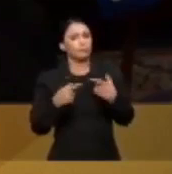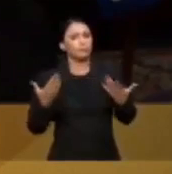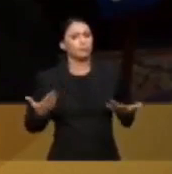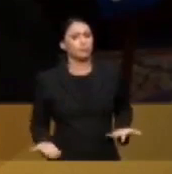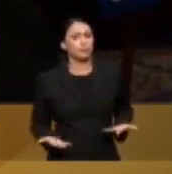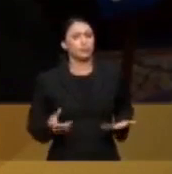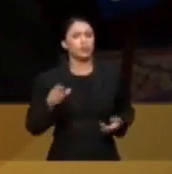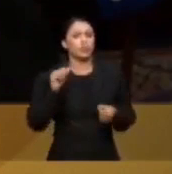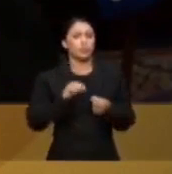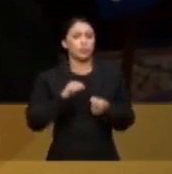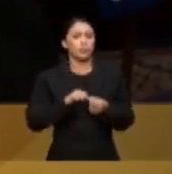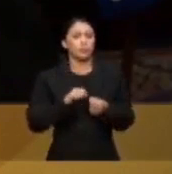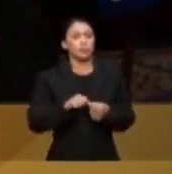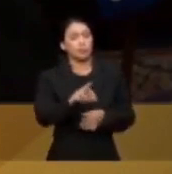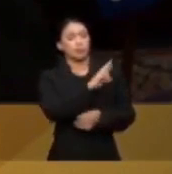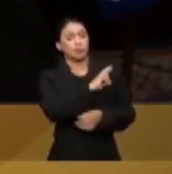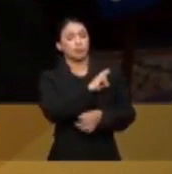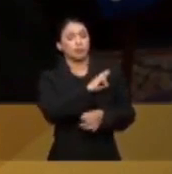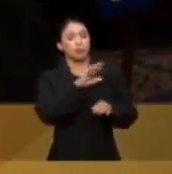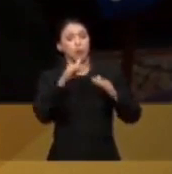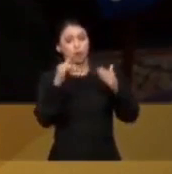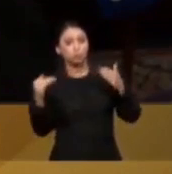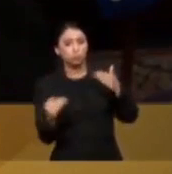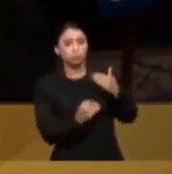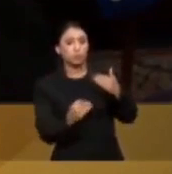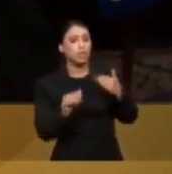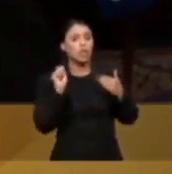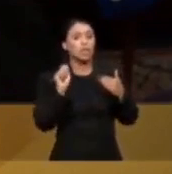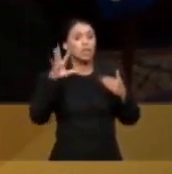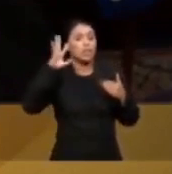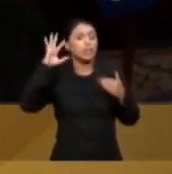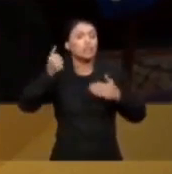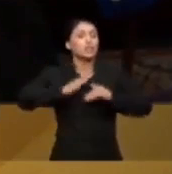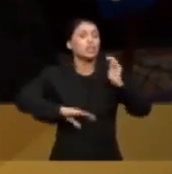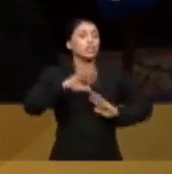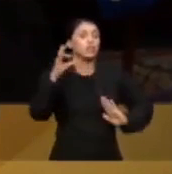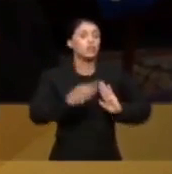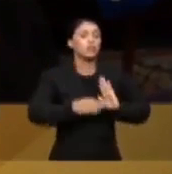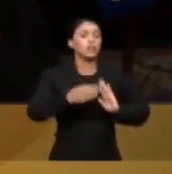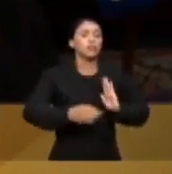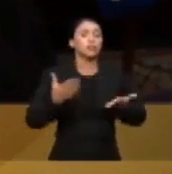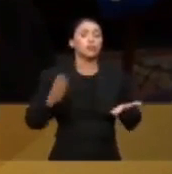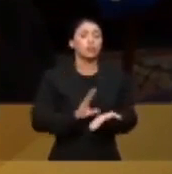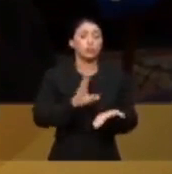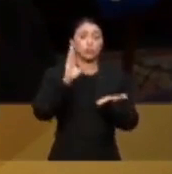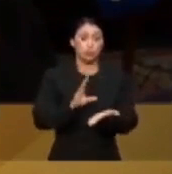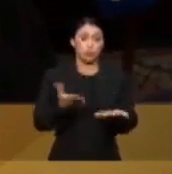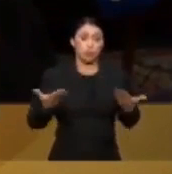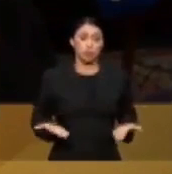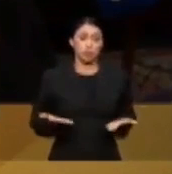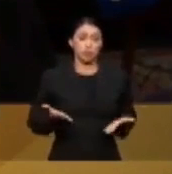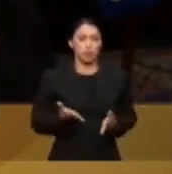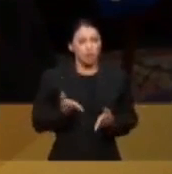e atribui a órgão de menor hierarquia o poder de definir o alcance das competências constitucionais dos conselhos. Essa